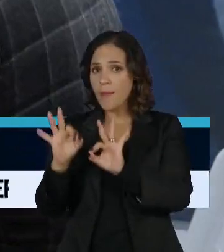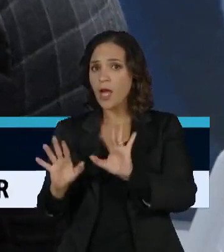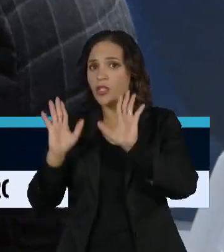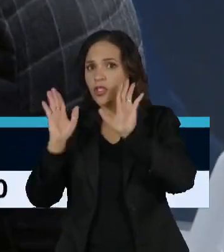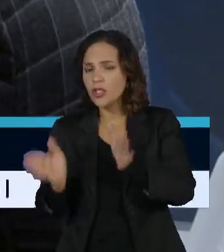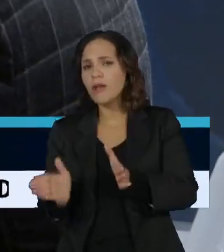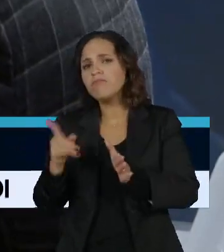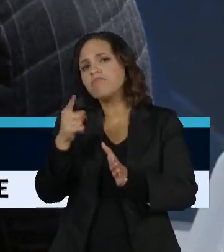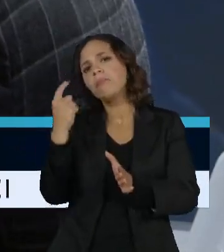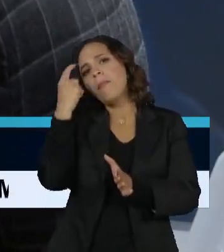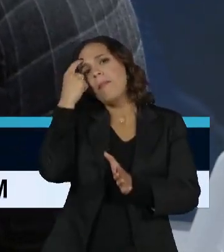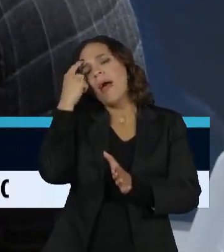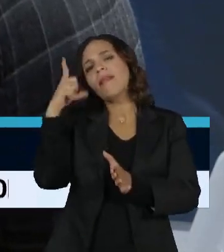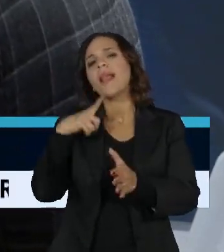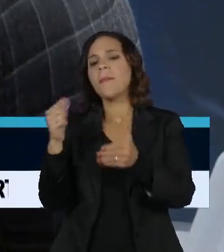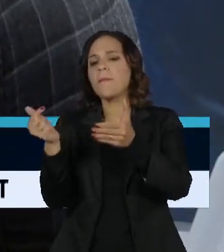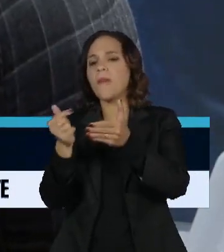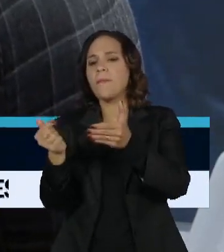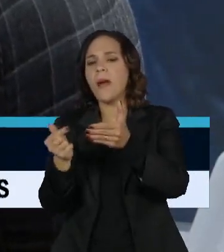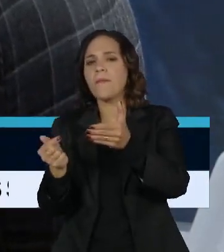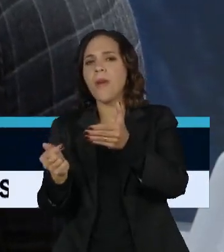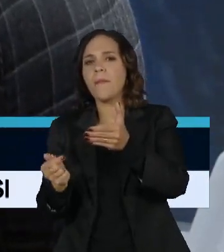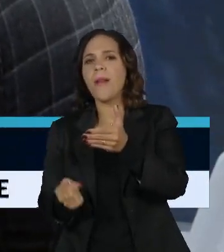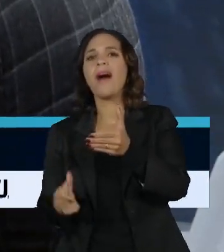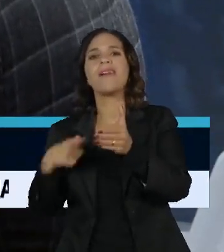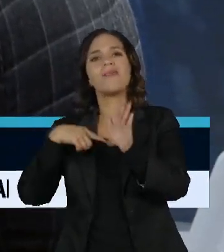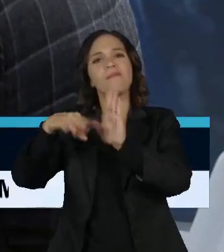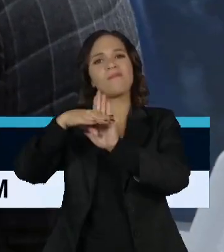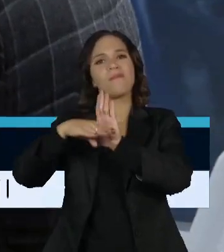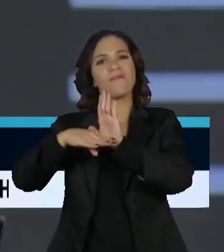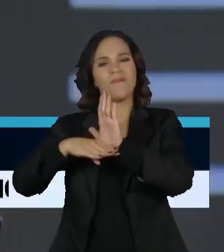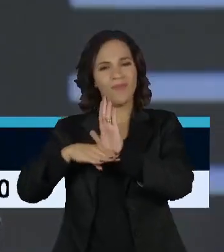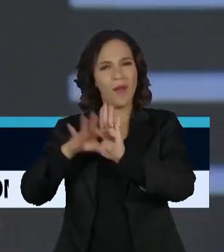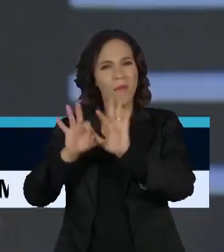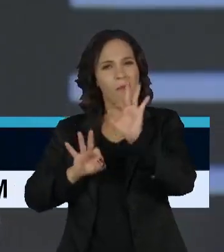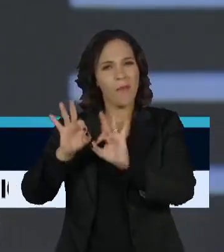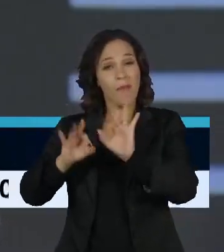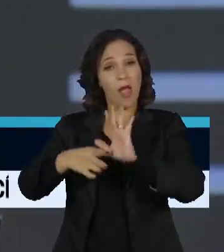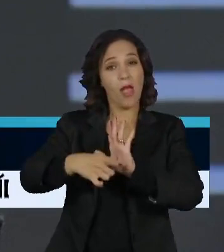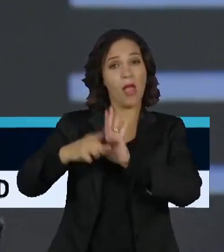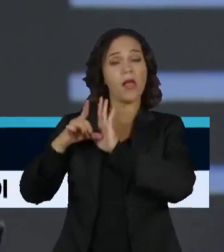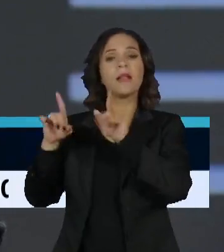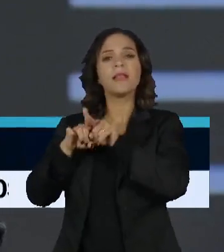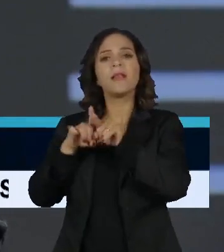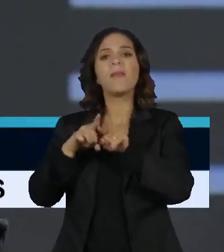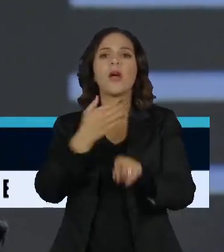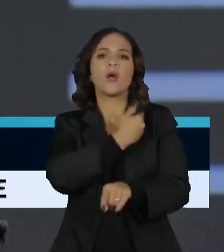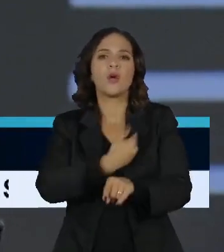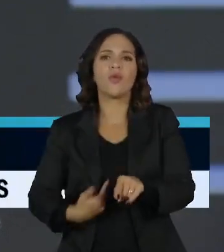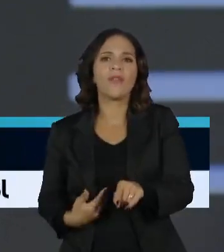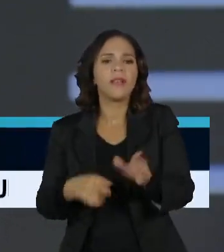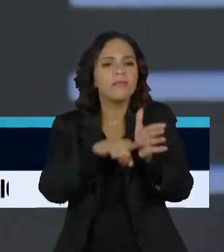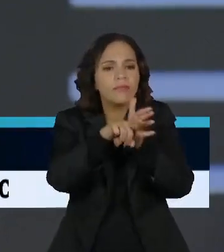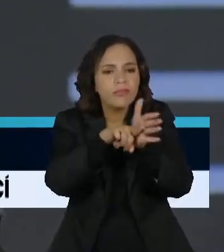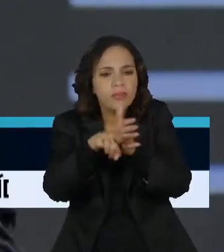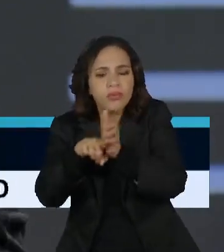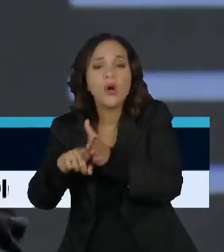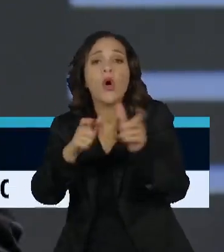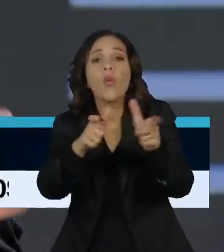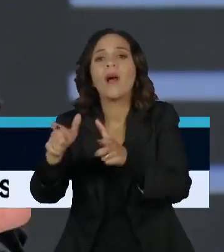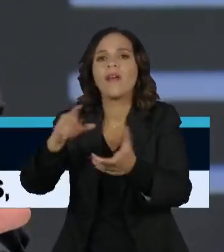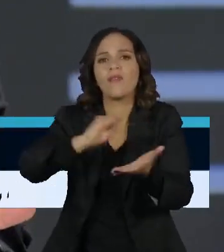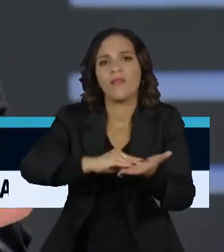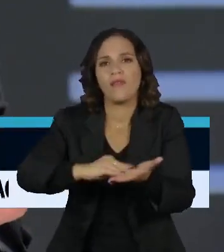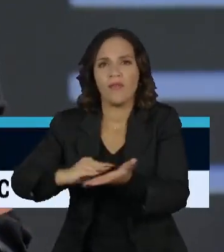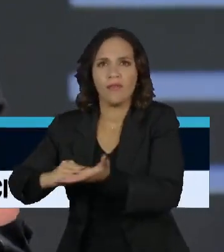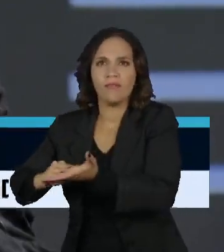realizar questões que foram trazidas pelo plano plurianual e pelas pesquisas que o governo entende aonde há falta. Só rapidamente